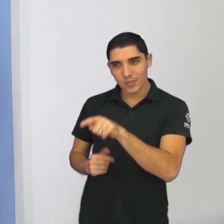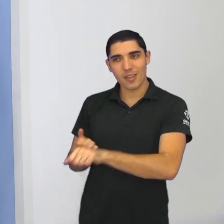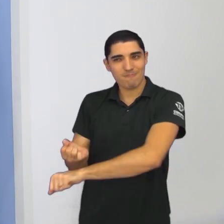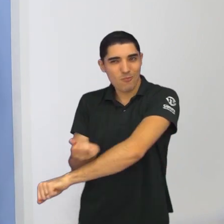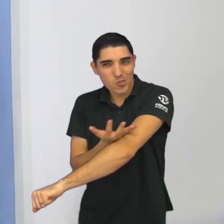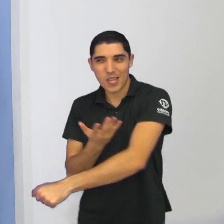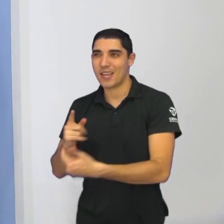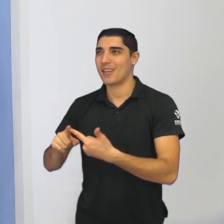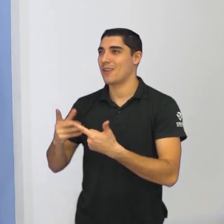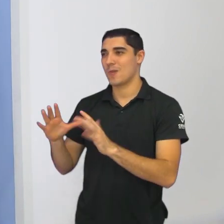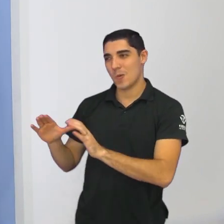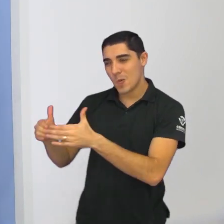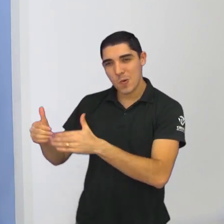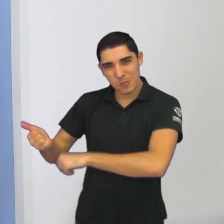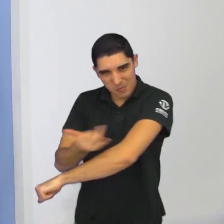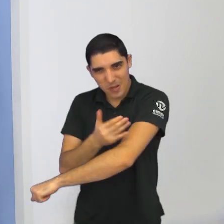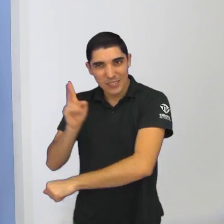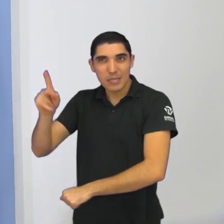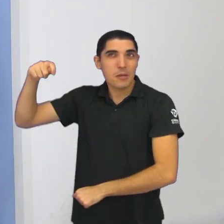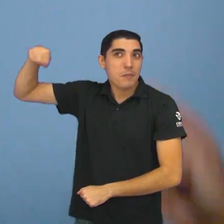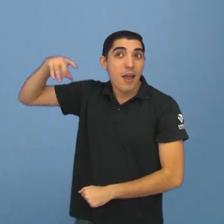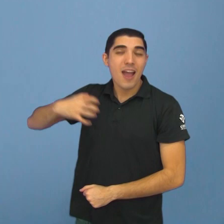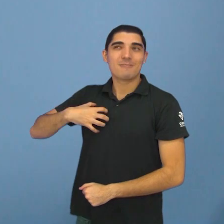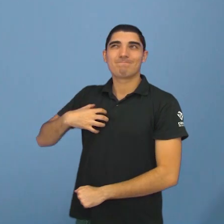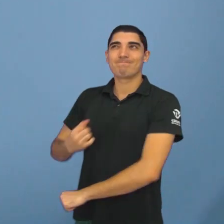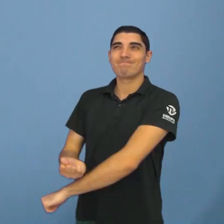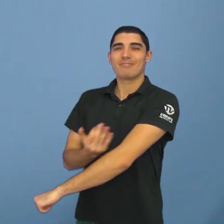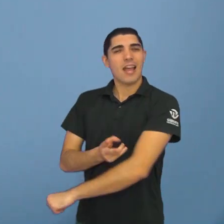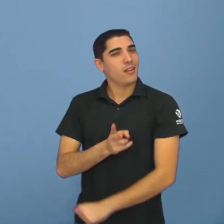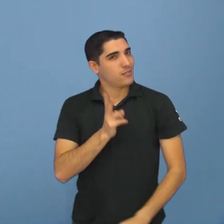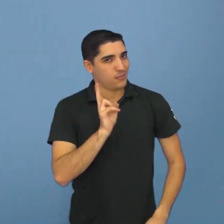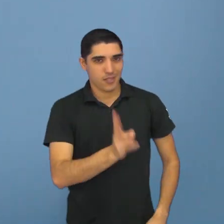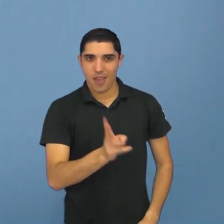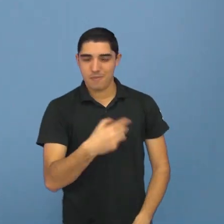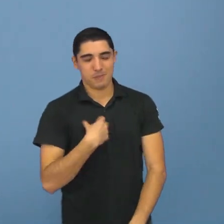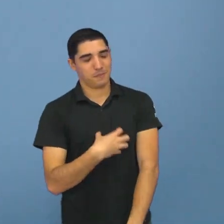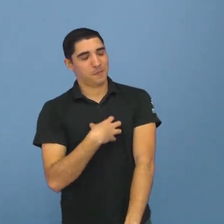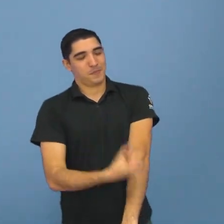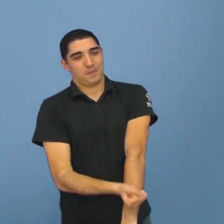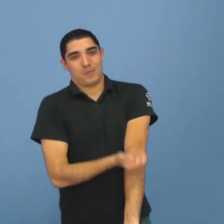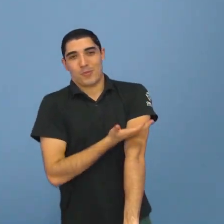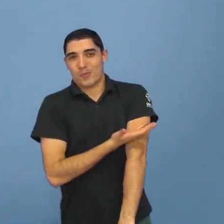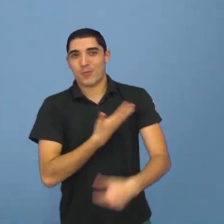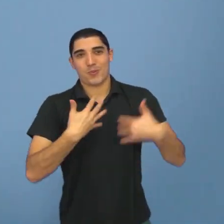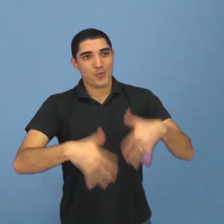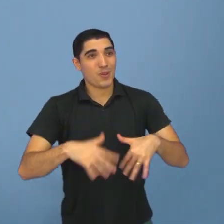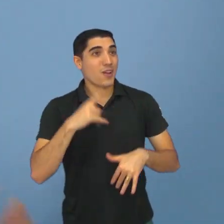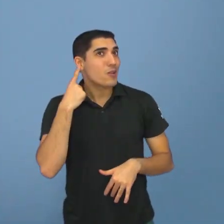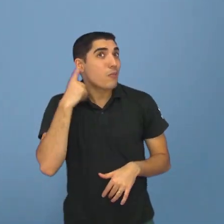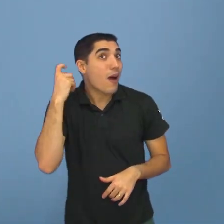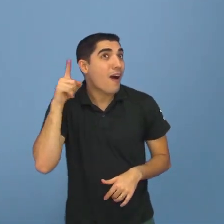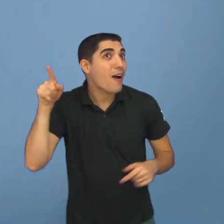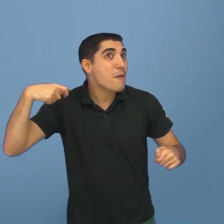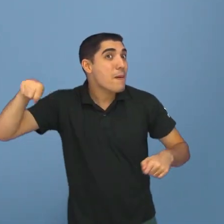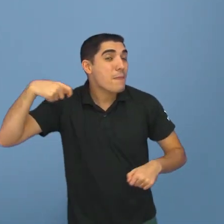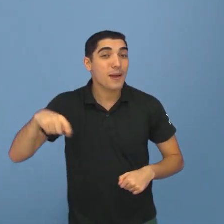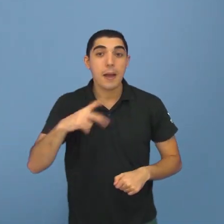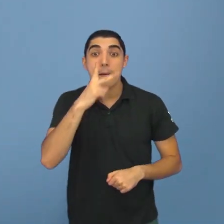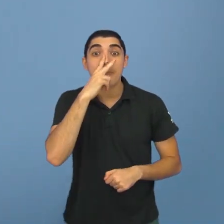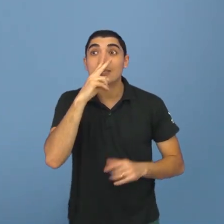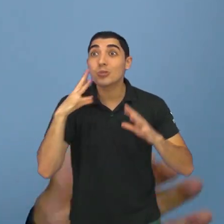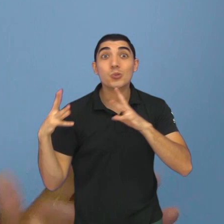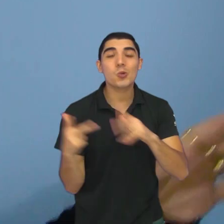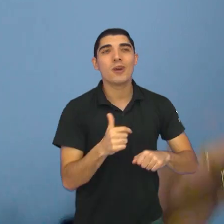se emociona, a equipe se emociona cada batida? Sempre. Sempre, a hora que a gente escuta o